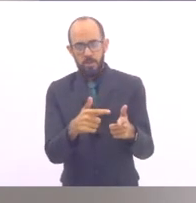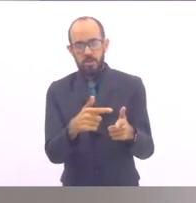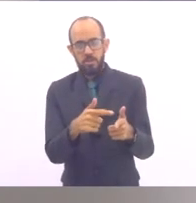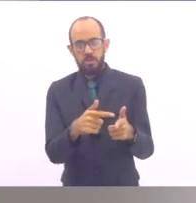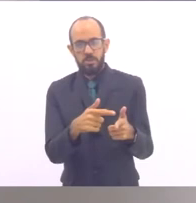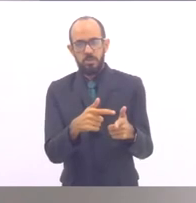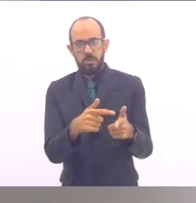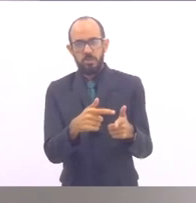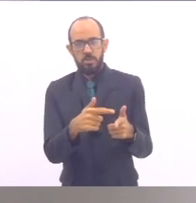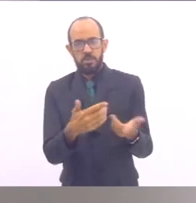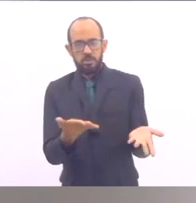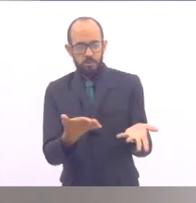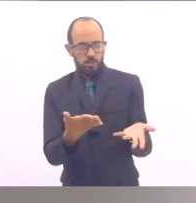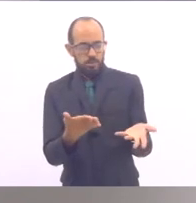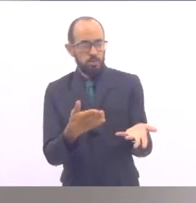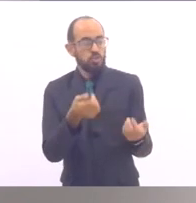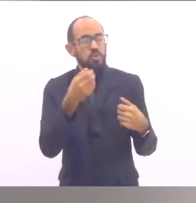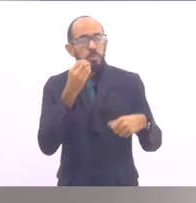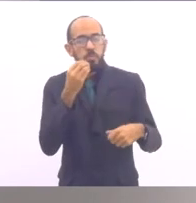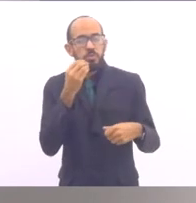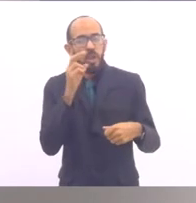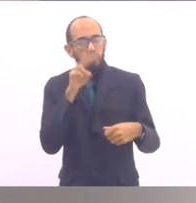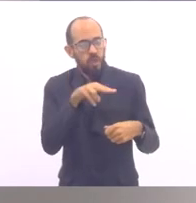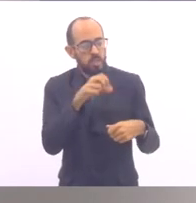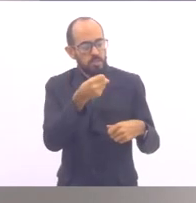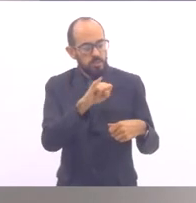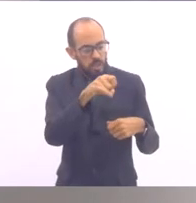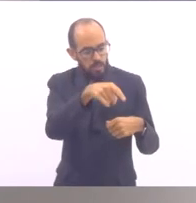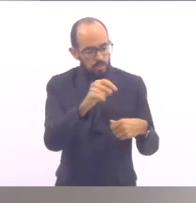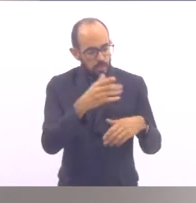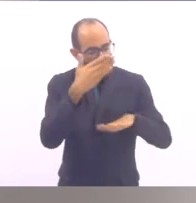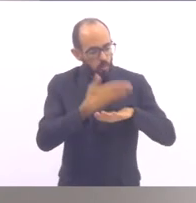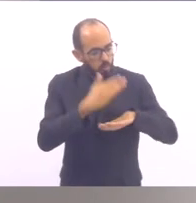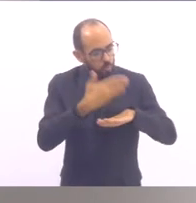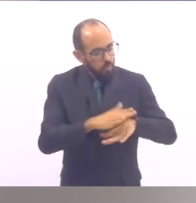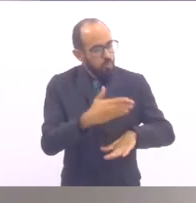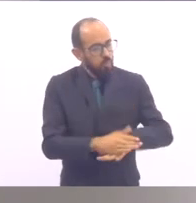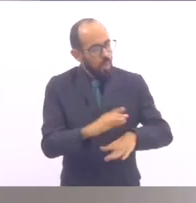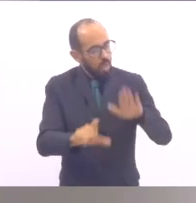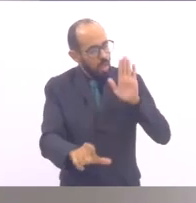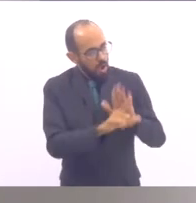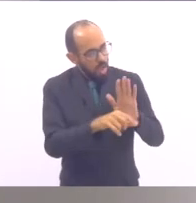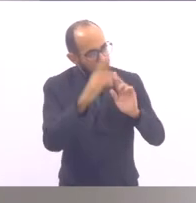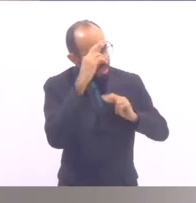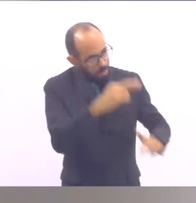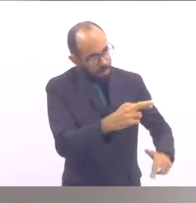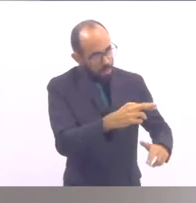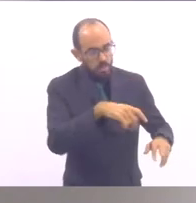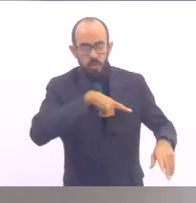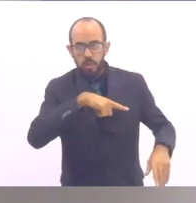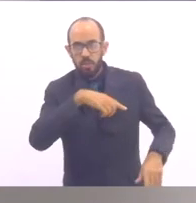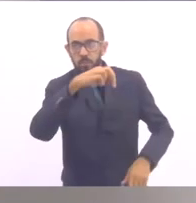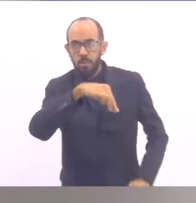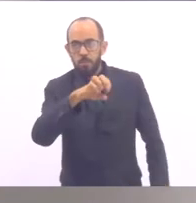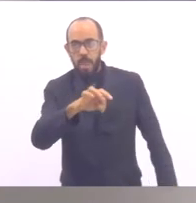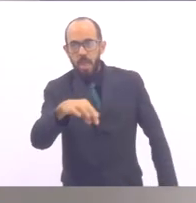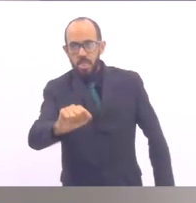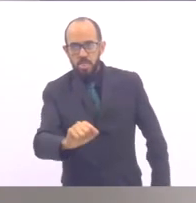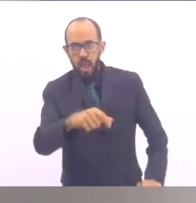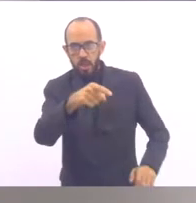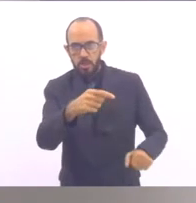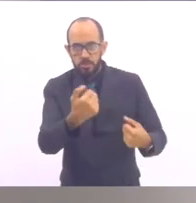e ver se elas estão cumprindo? Porque a lei estadual diz uma meta anual que eles têm que colocar